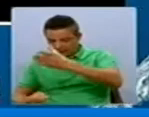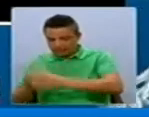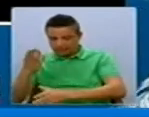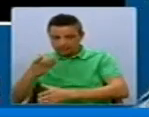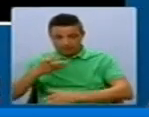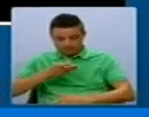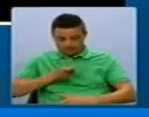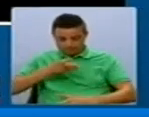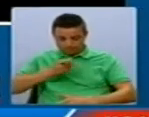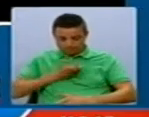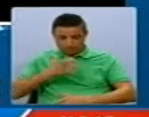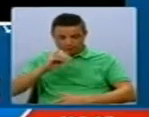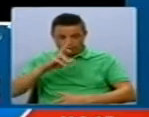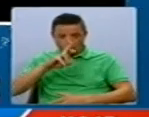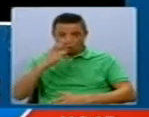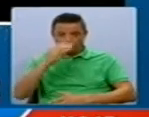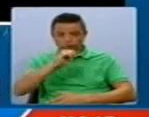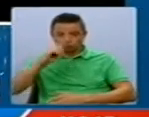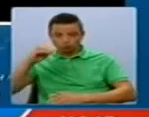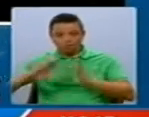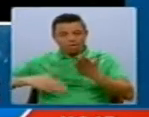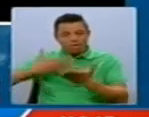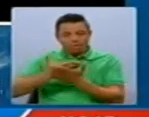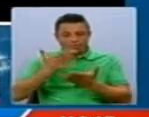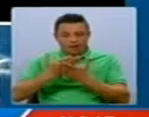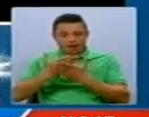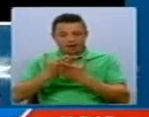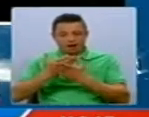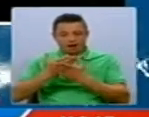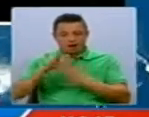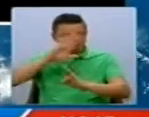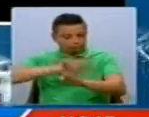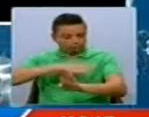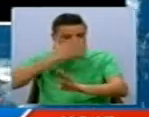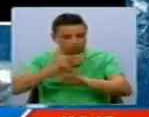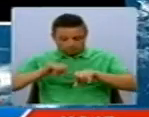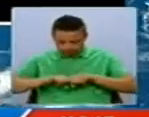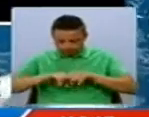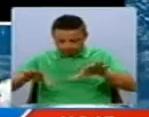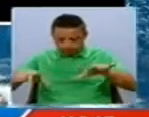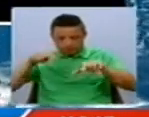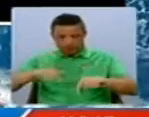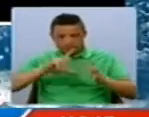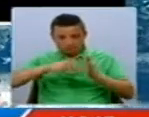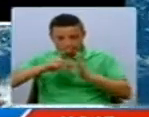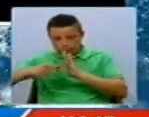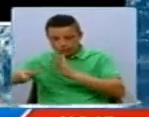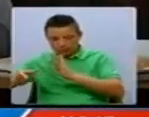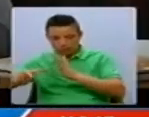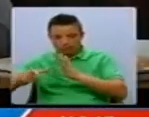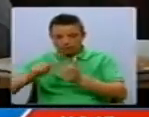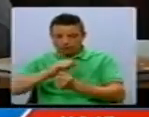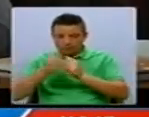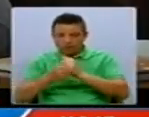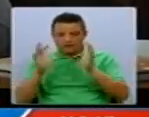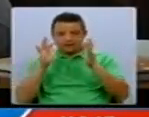Russo, aliás, estamos a ver nas imagens, para dar uma dimensão muito maior e muito mais arrojada a este tipo de projeto. Tem um projeto Kickstarter, a correr na